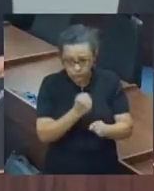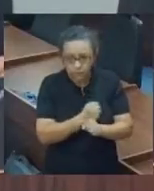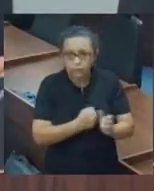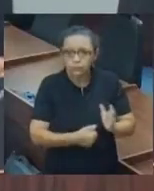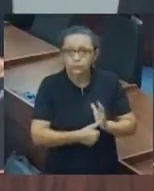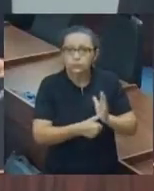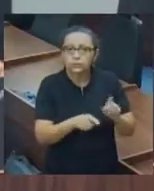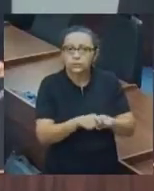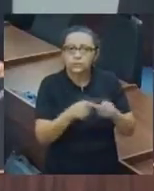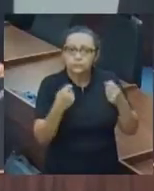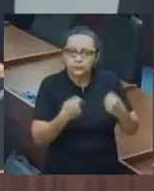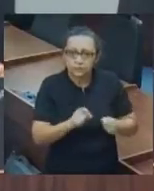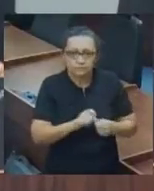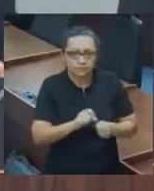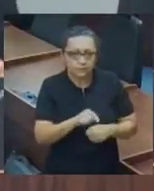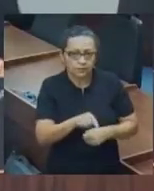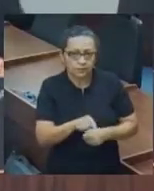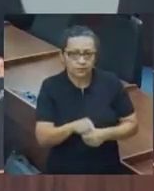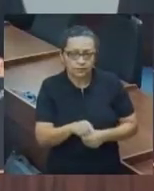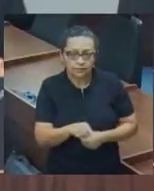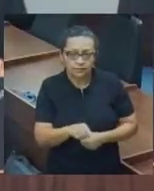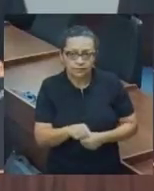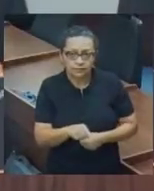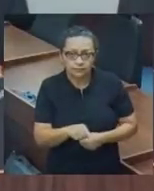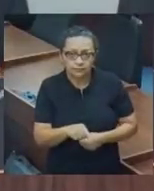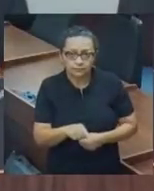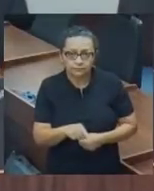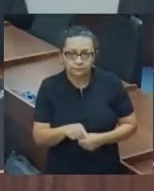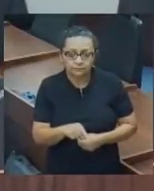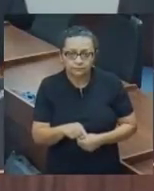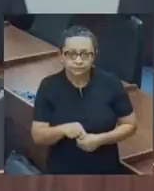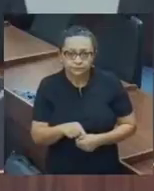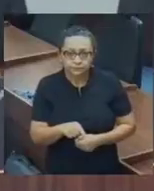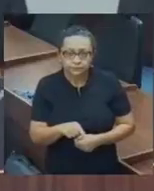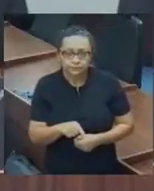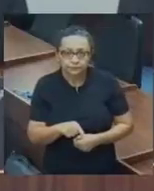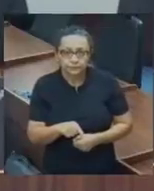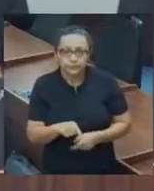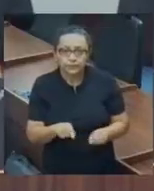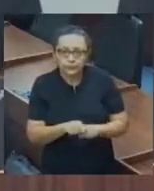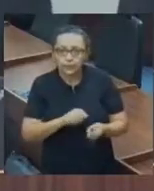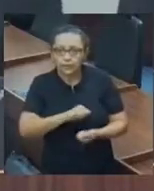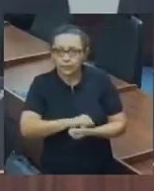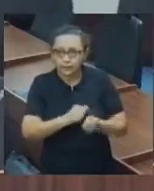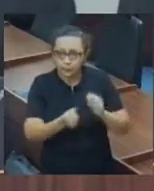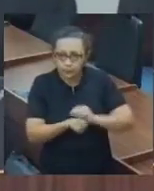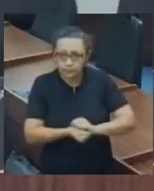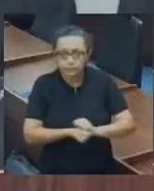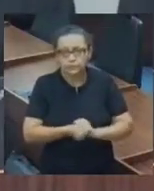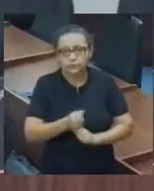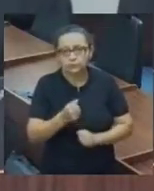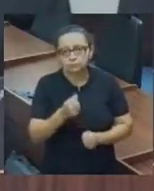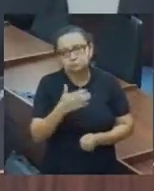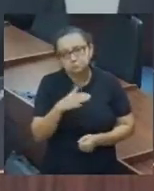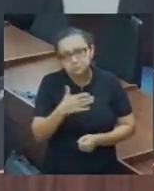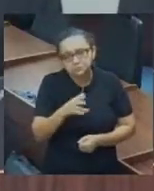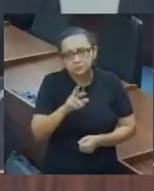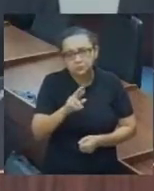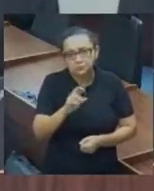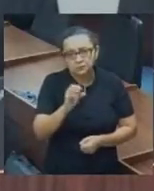é realizada na a adaptação razoável ela